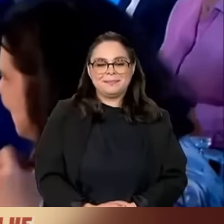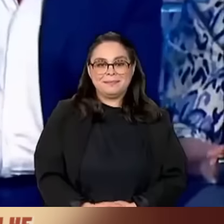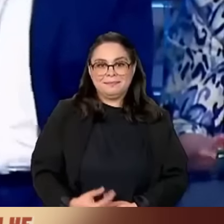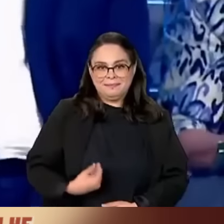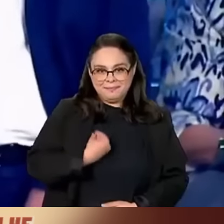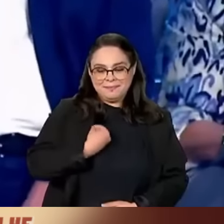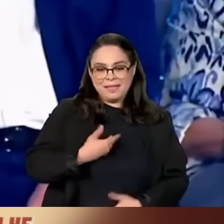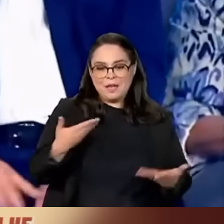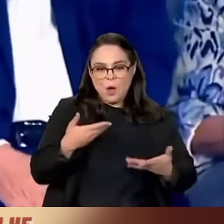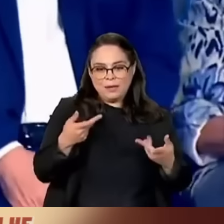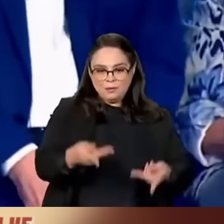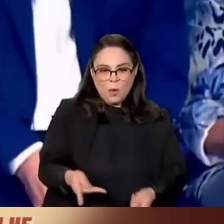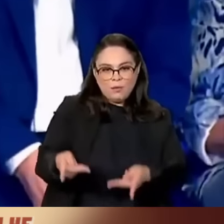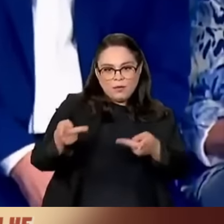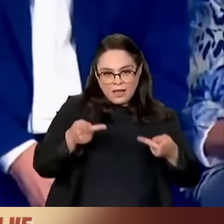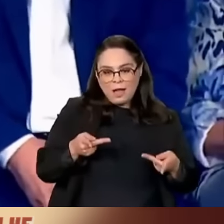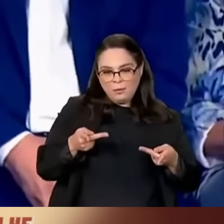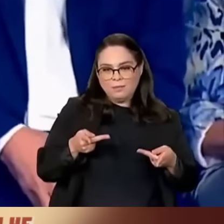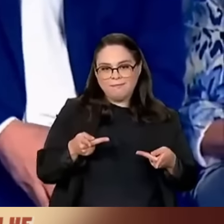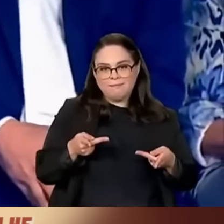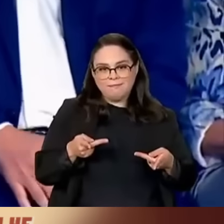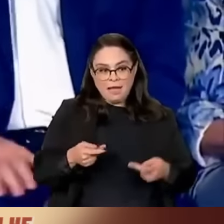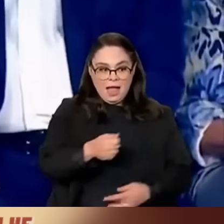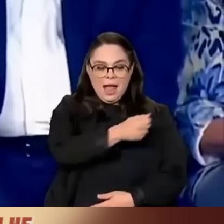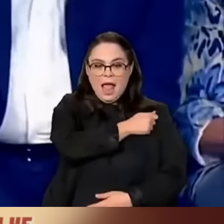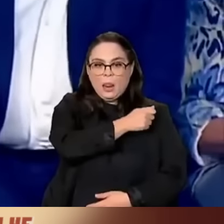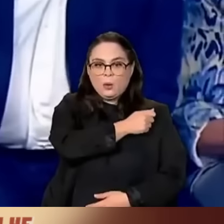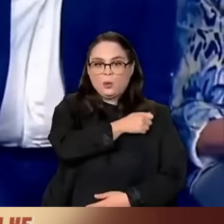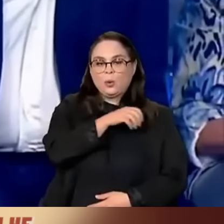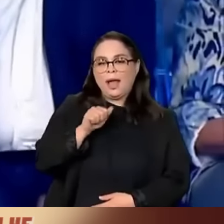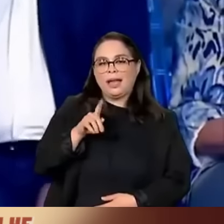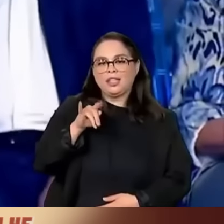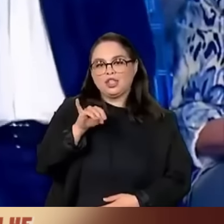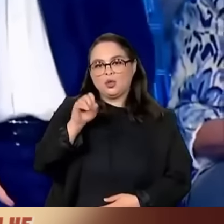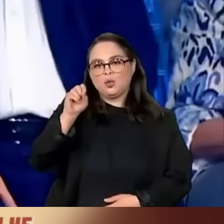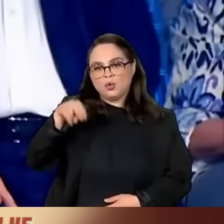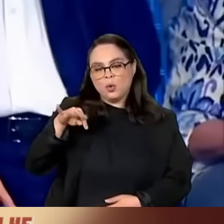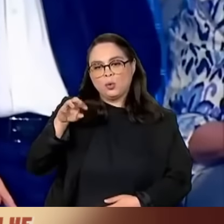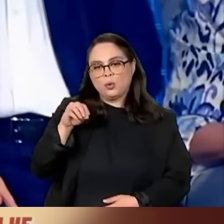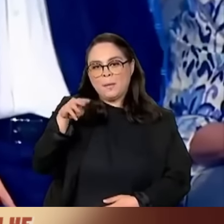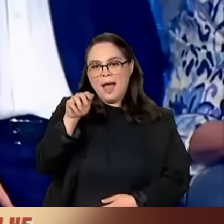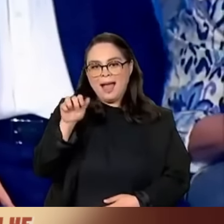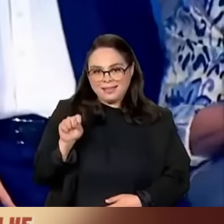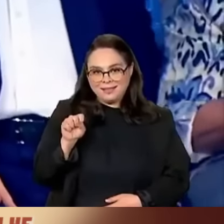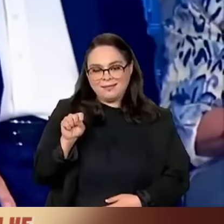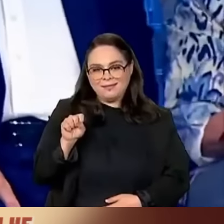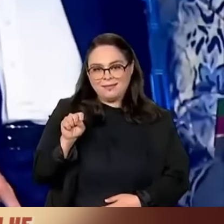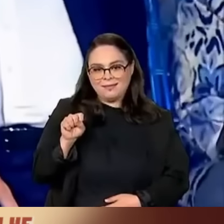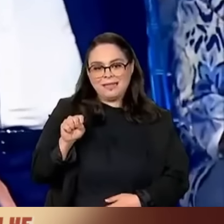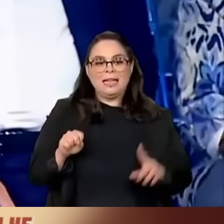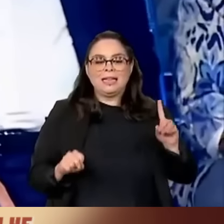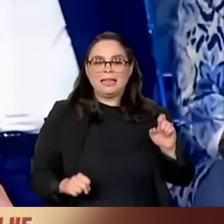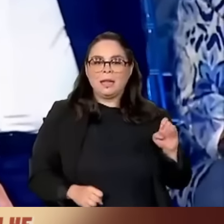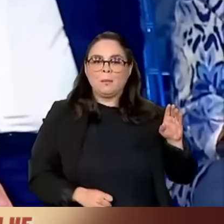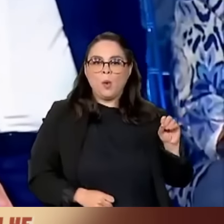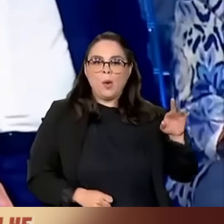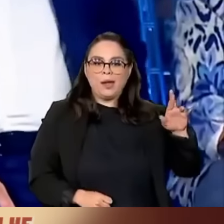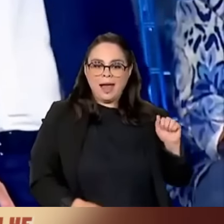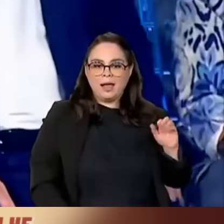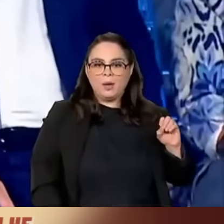Neste momento, convidamos ao palco os alunos Adilson Tomás da Silva Júnior, Débora